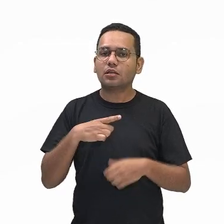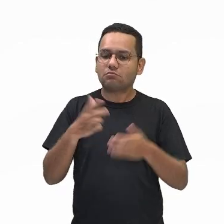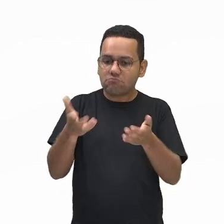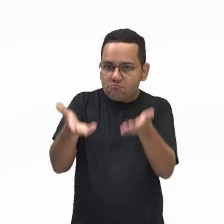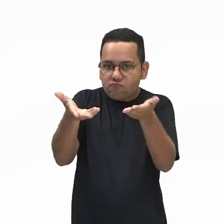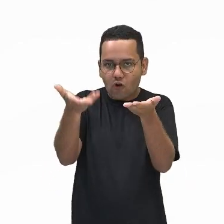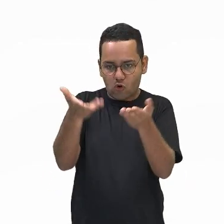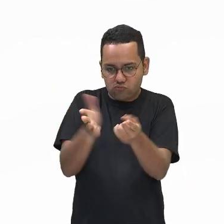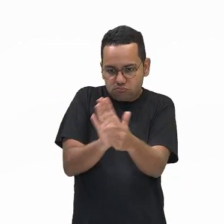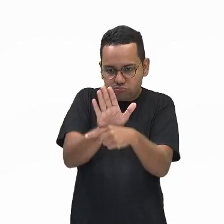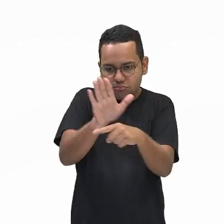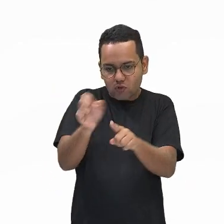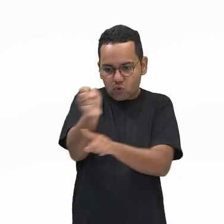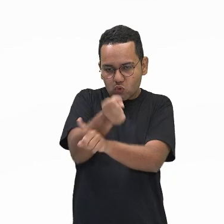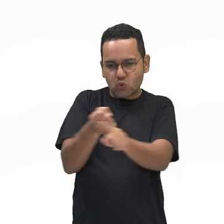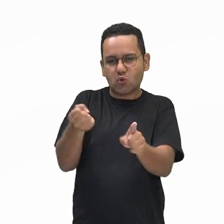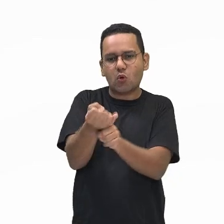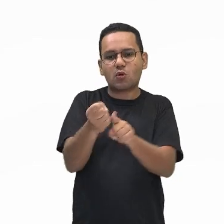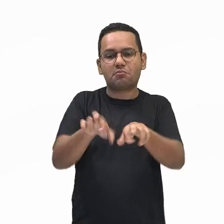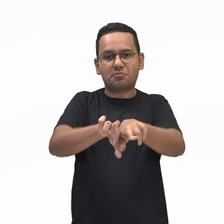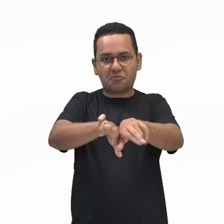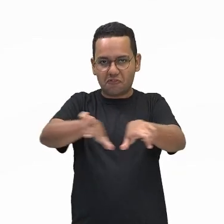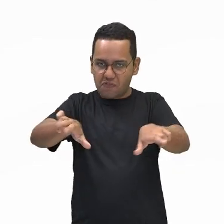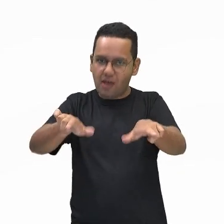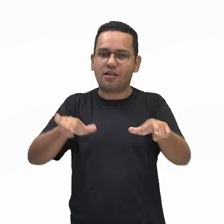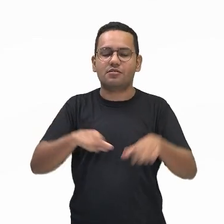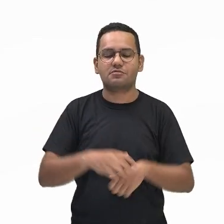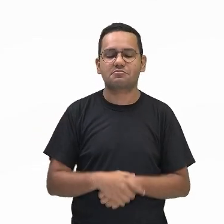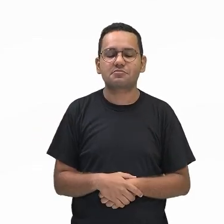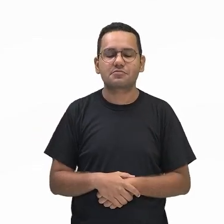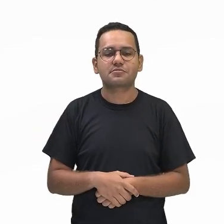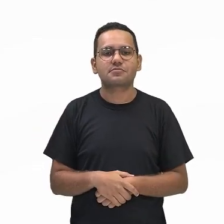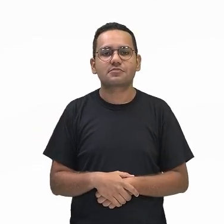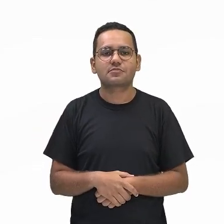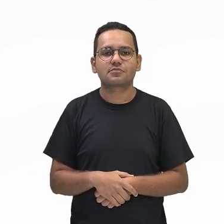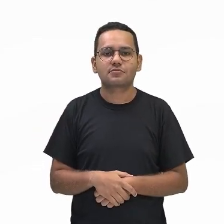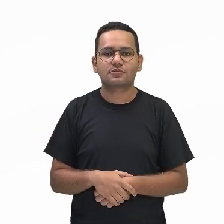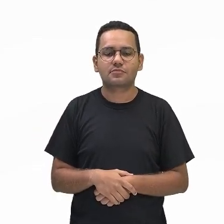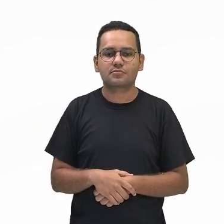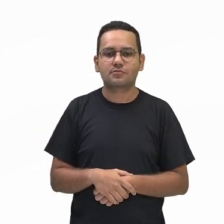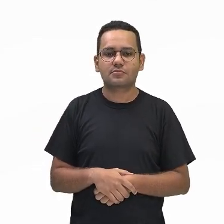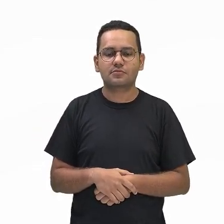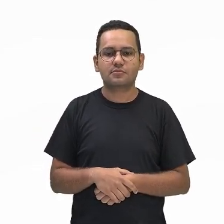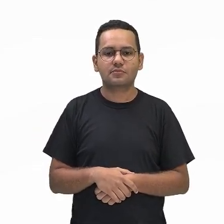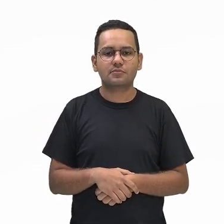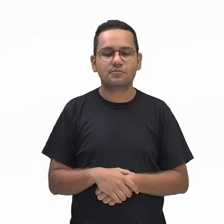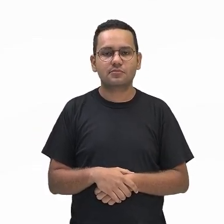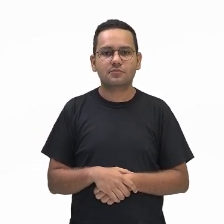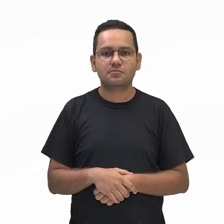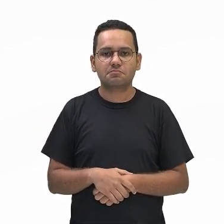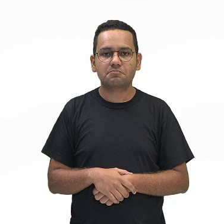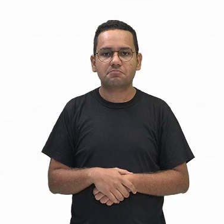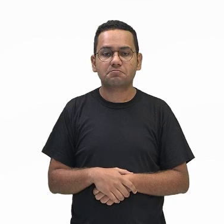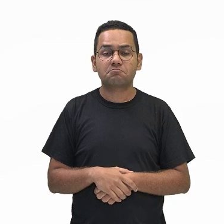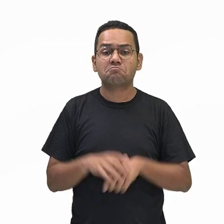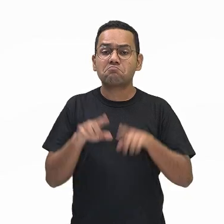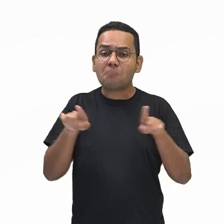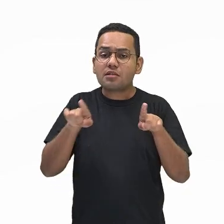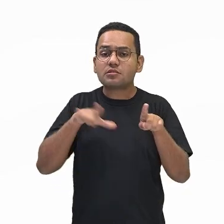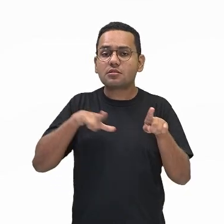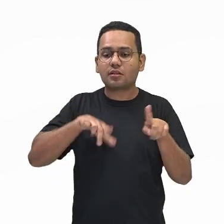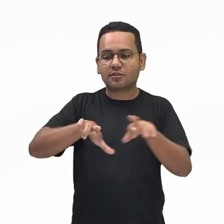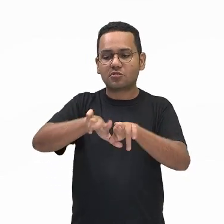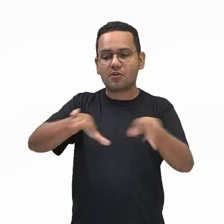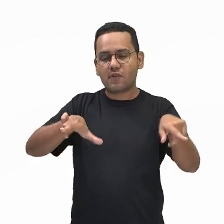os diferentes setores da sociedade. Então, você observou aí que existem uma diversidade de aplicações